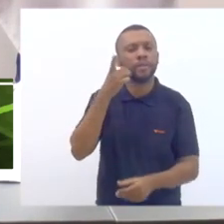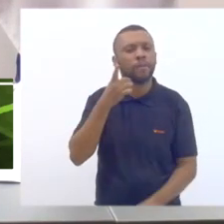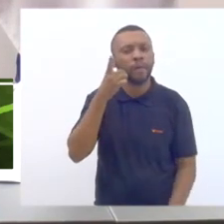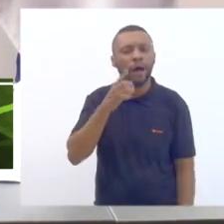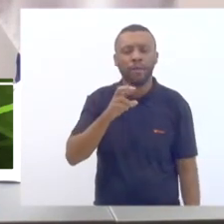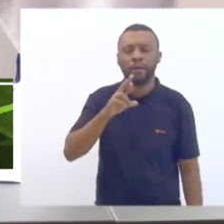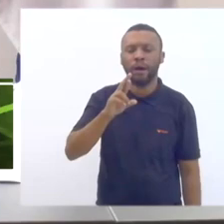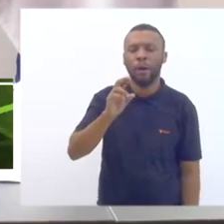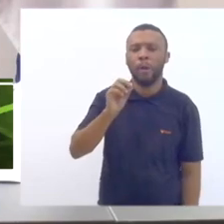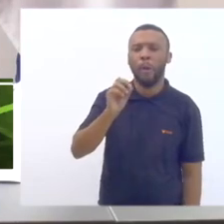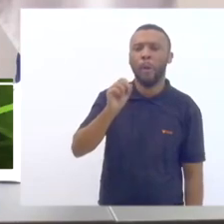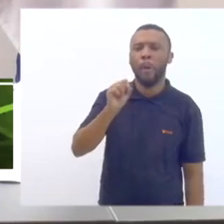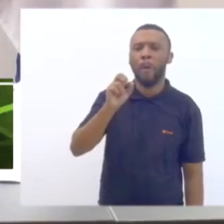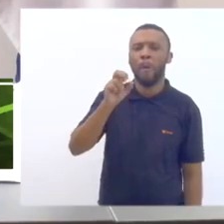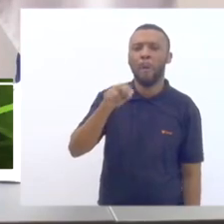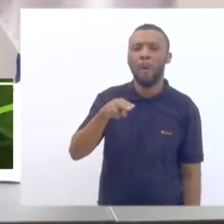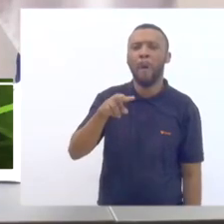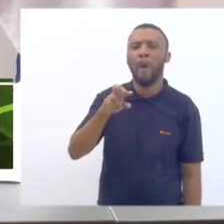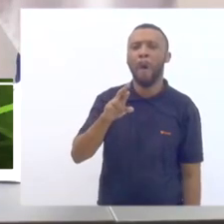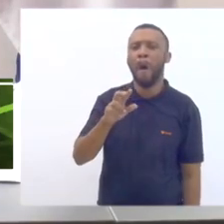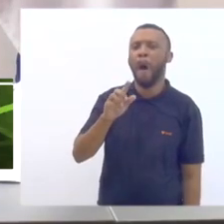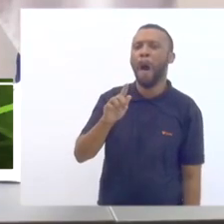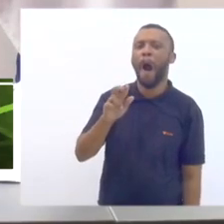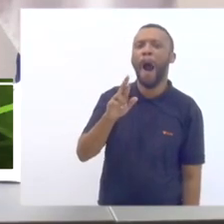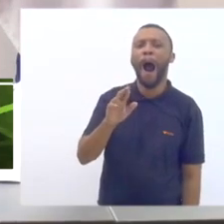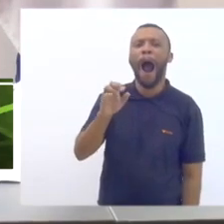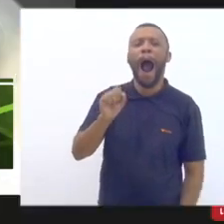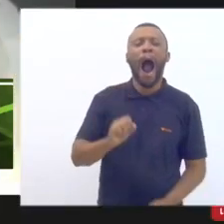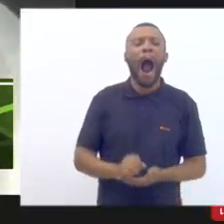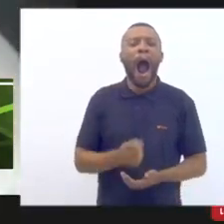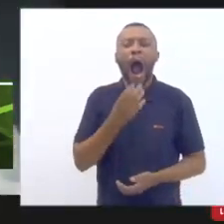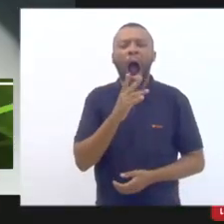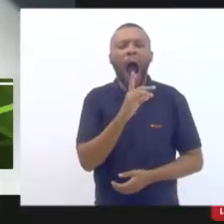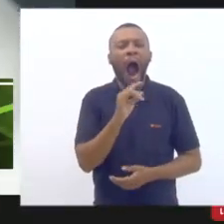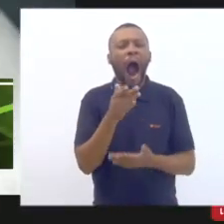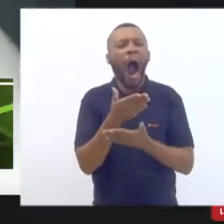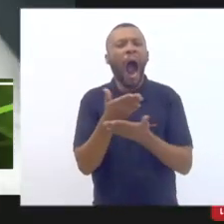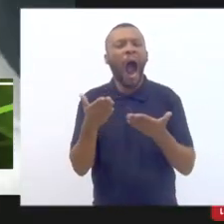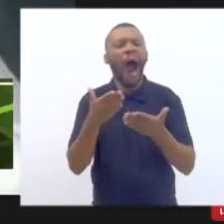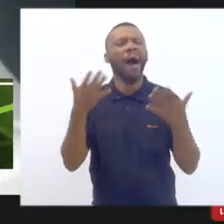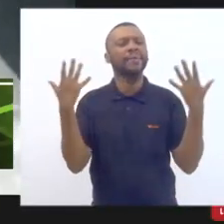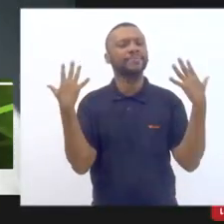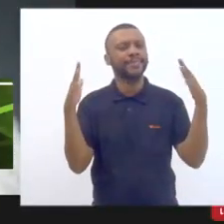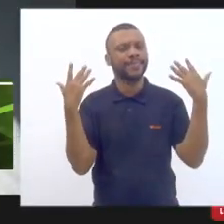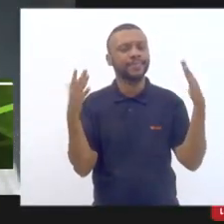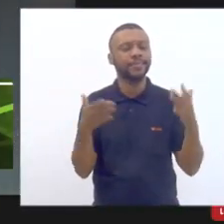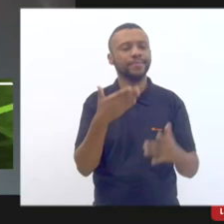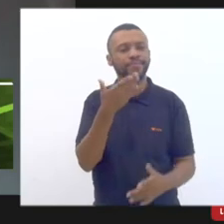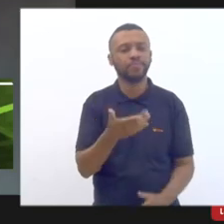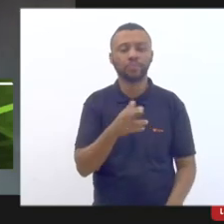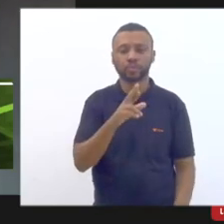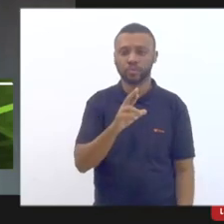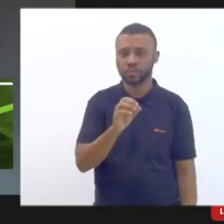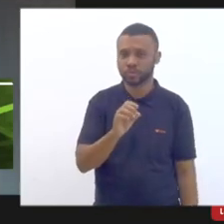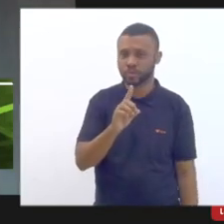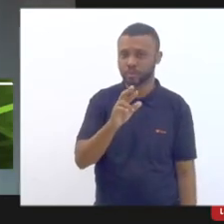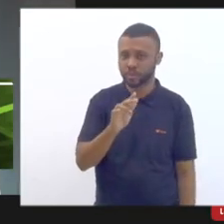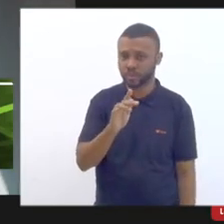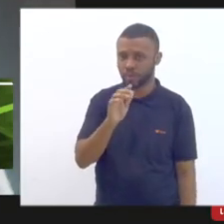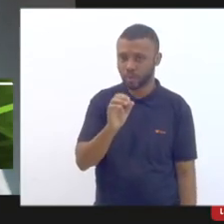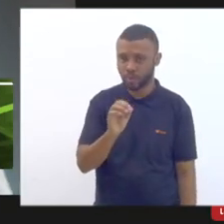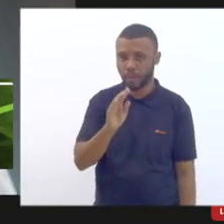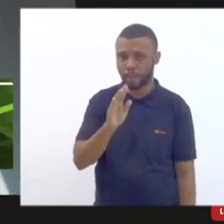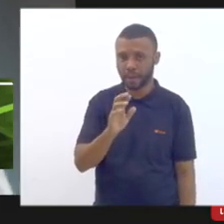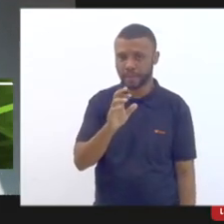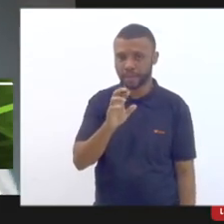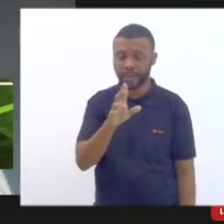Rosenberg Reis. Presidente, bom dia. Parabéns aí, Bacelar. Favorável, eu vou ter que